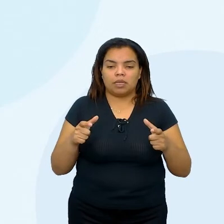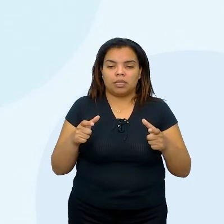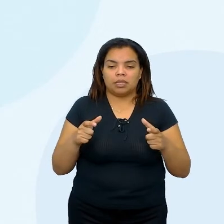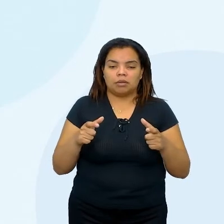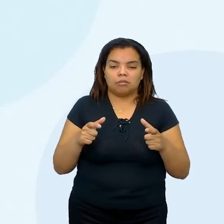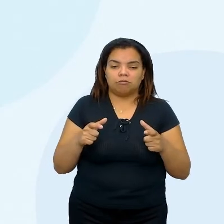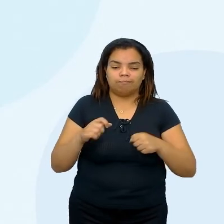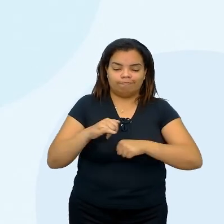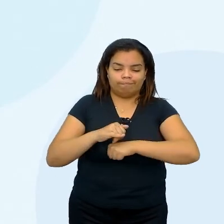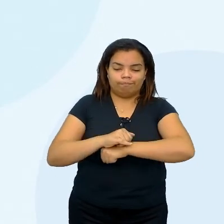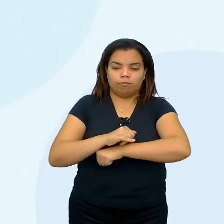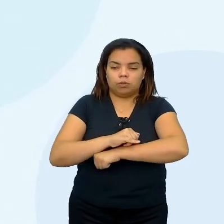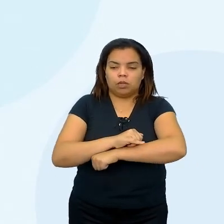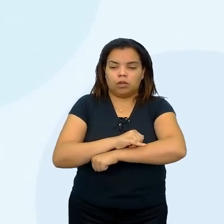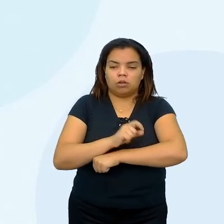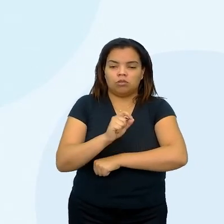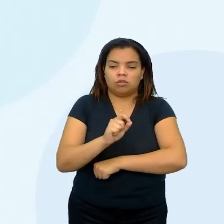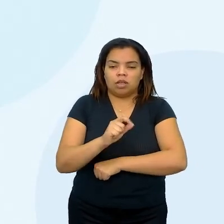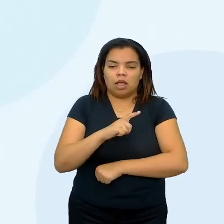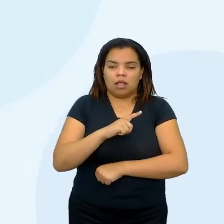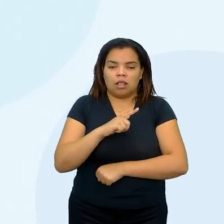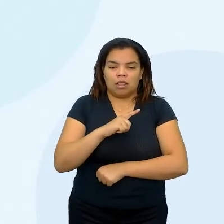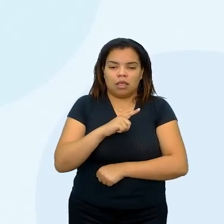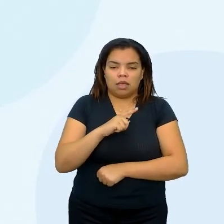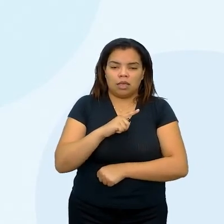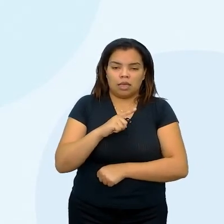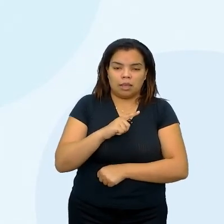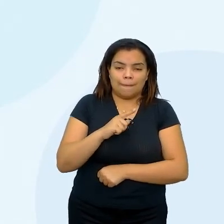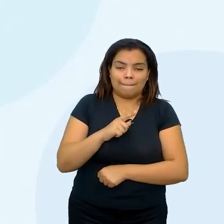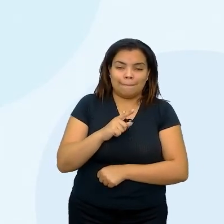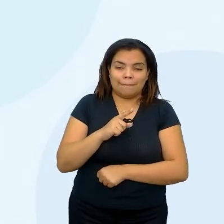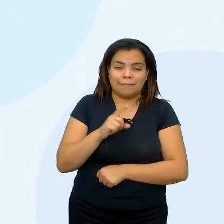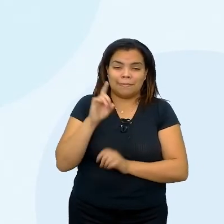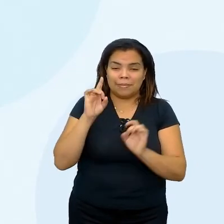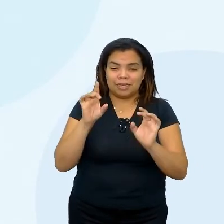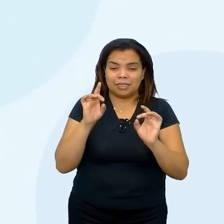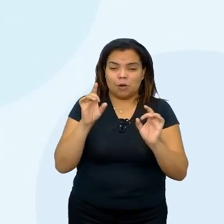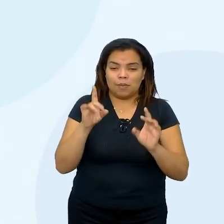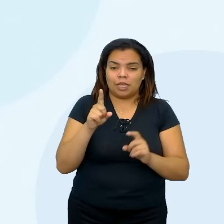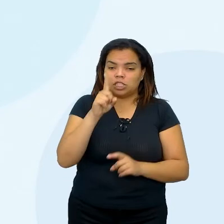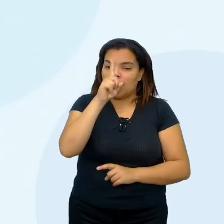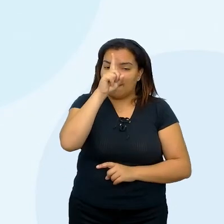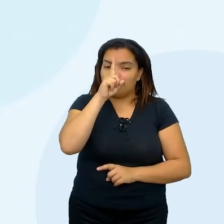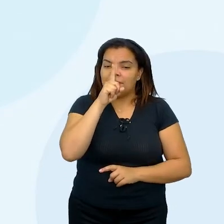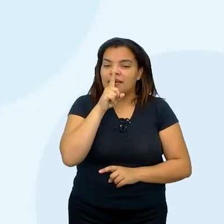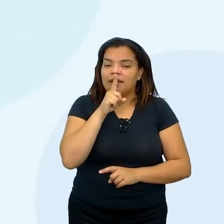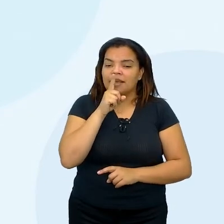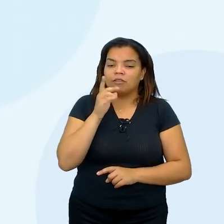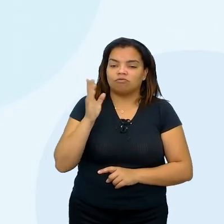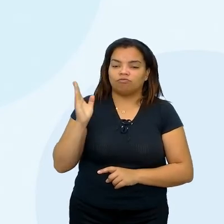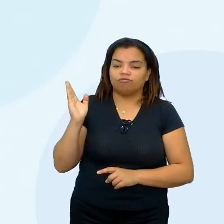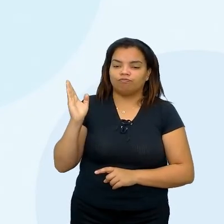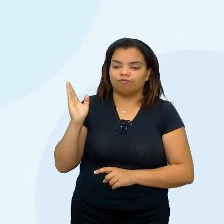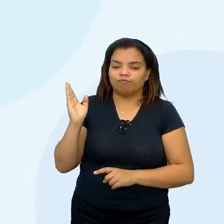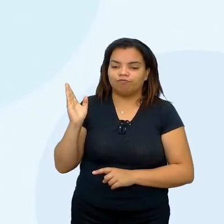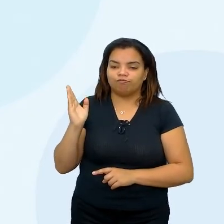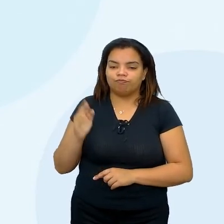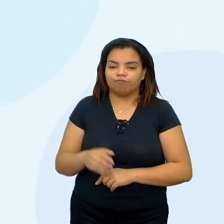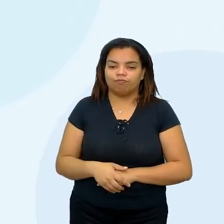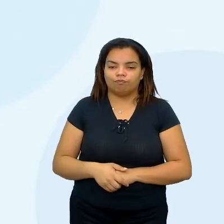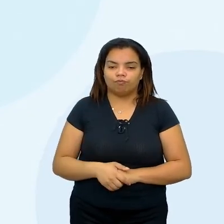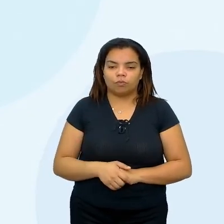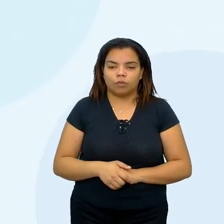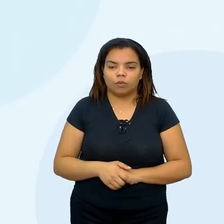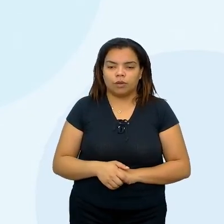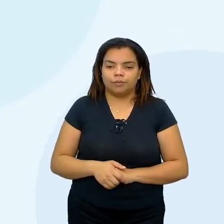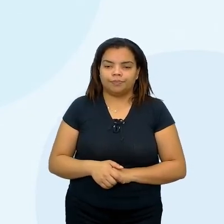de gordura, né, principalmente essa aqui em amarelo, né, que seria ali, olha, as células de gordura.